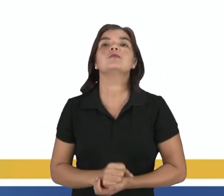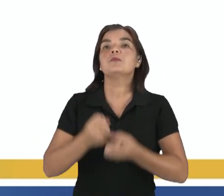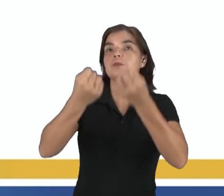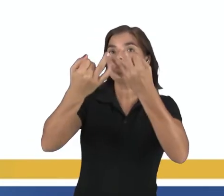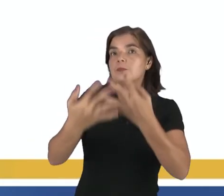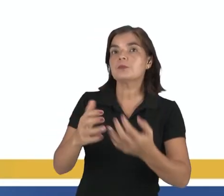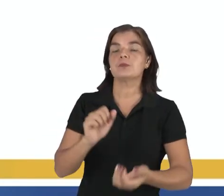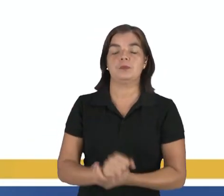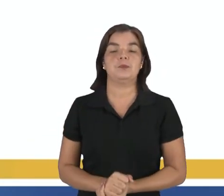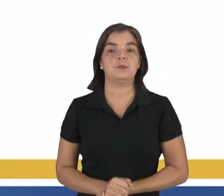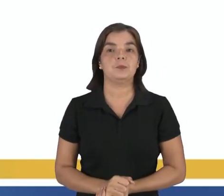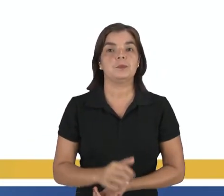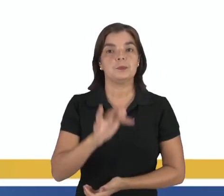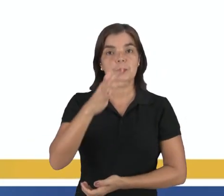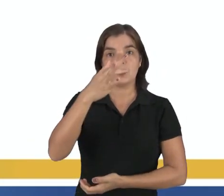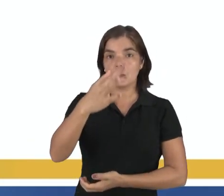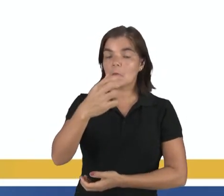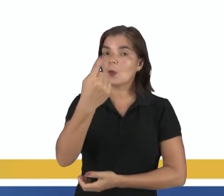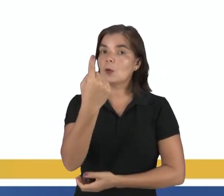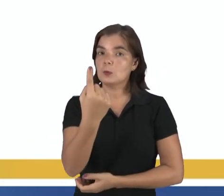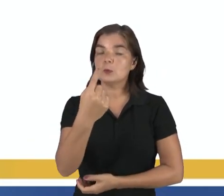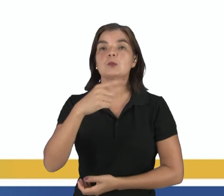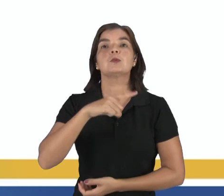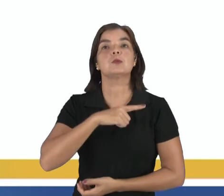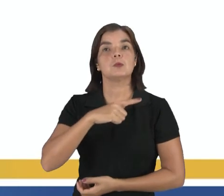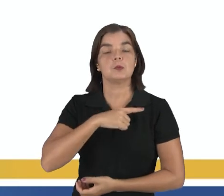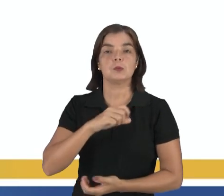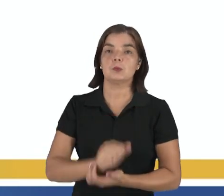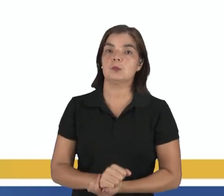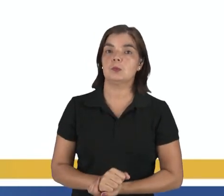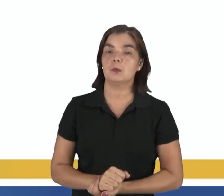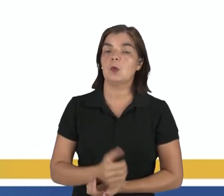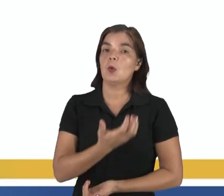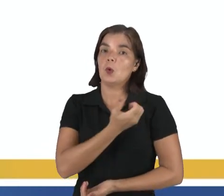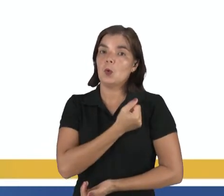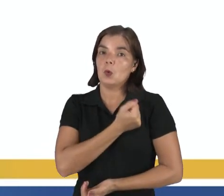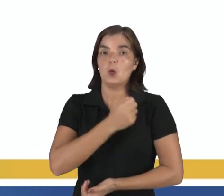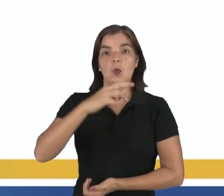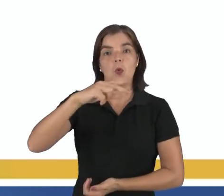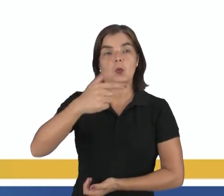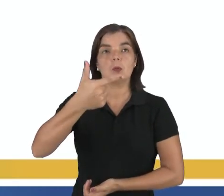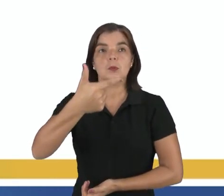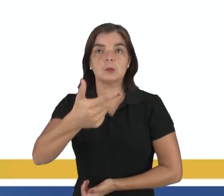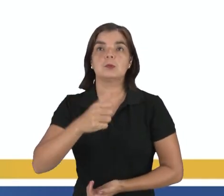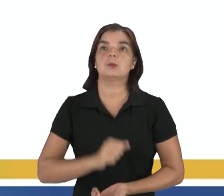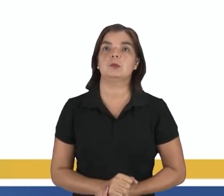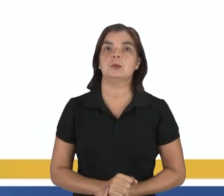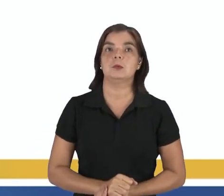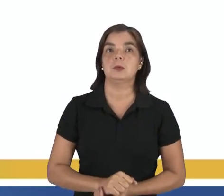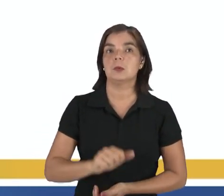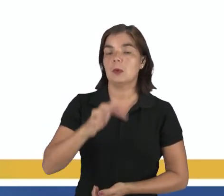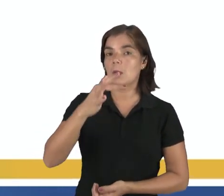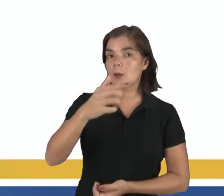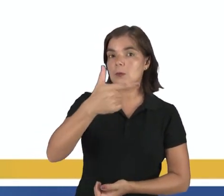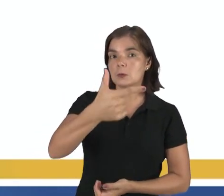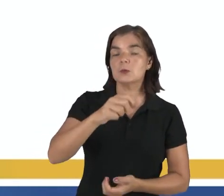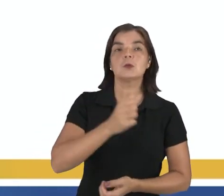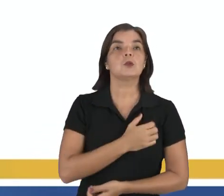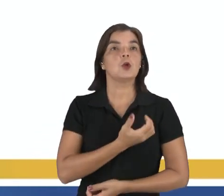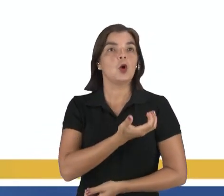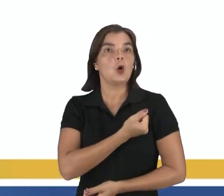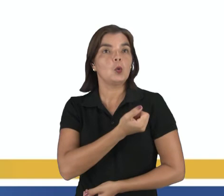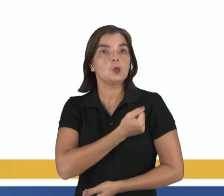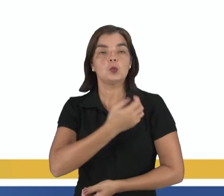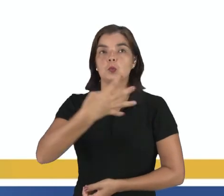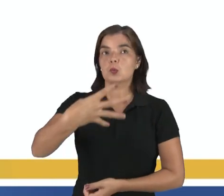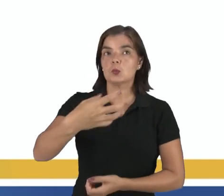maneira. Dada a f de 1, nós vamos ter um valor igual a 2. A f de 2, nós vamos ter um valor